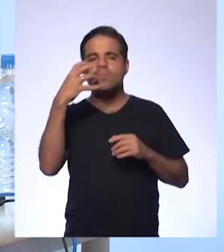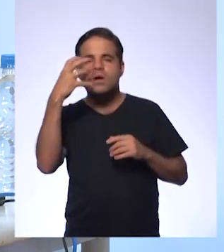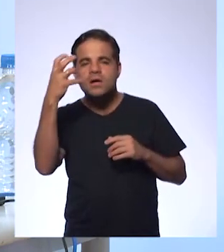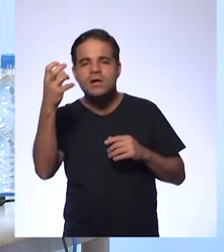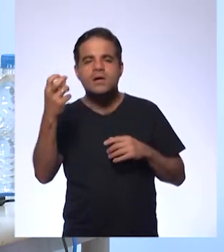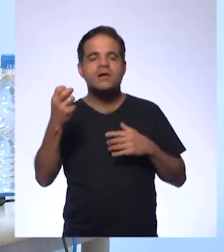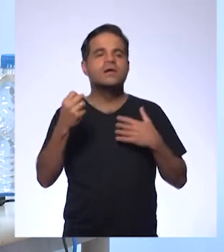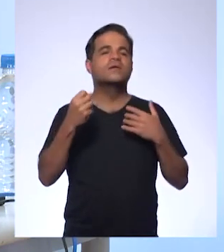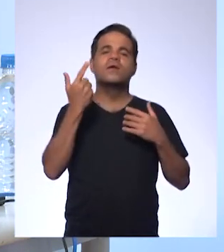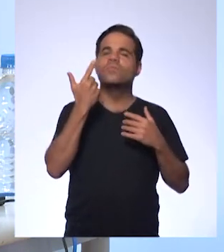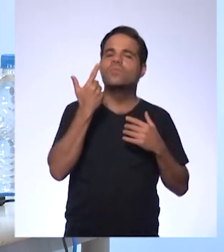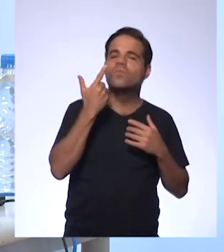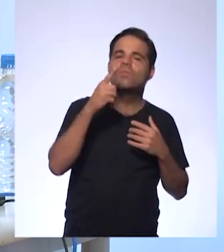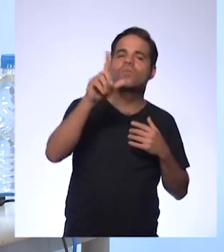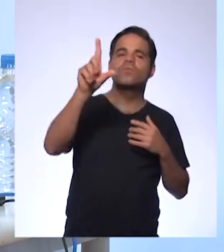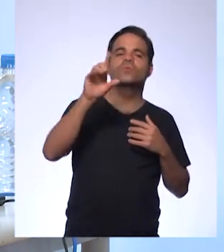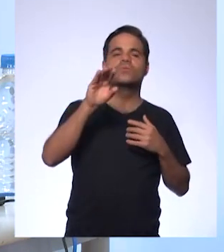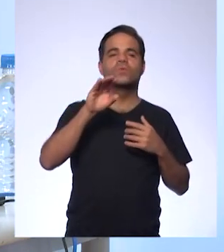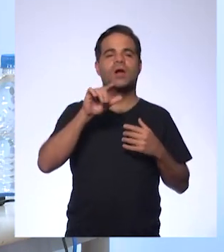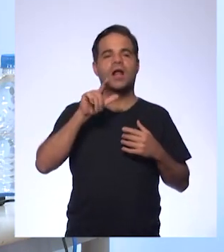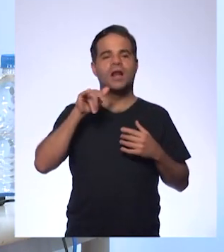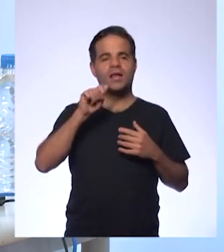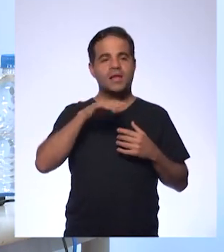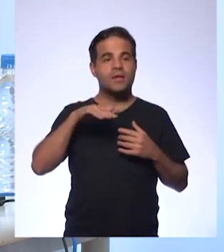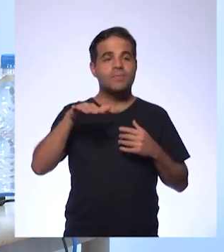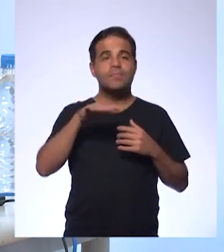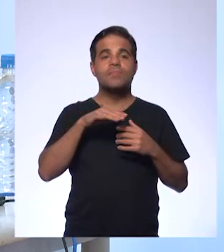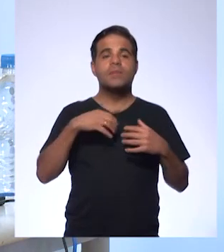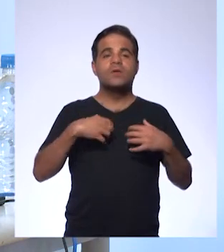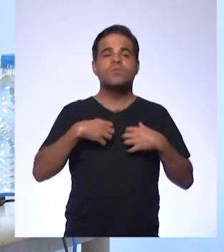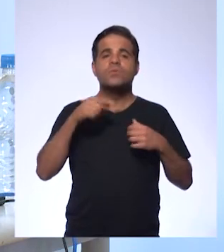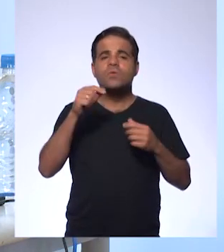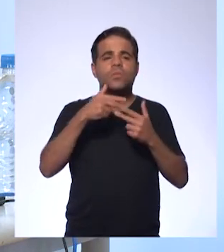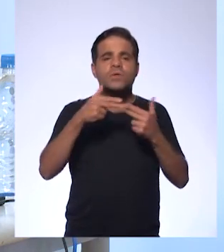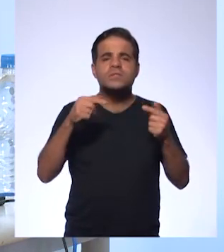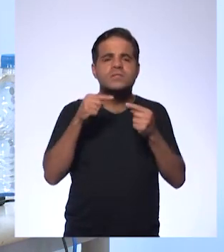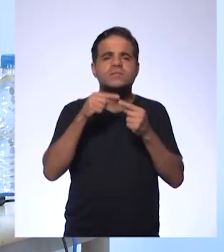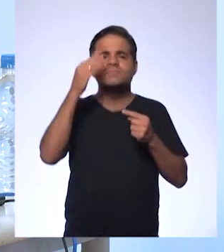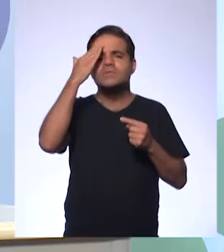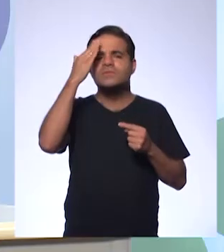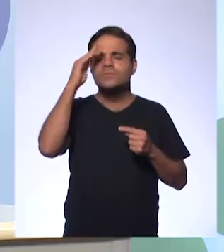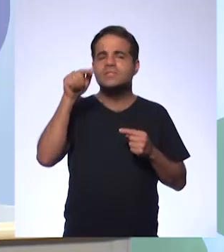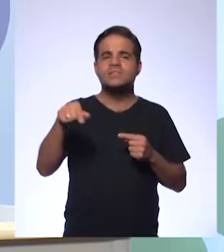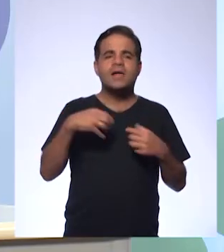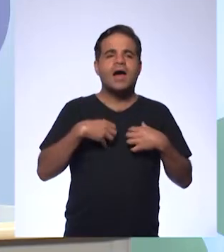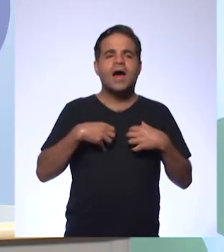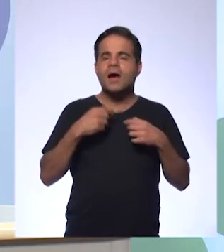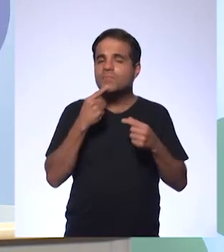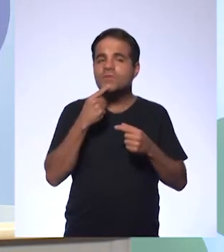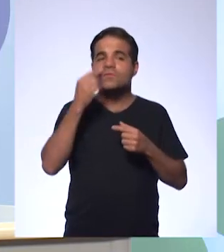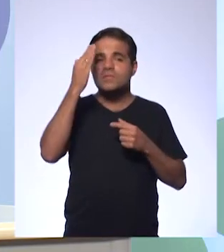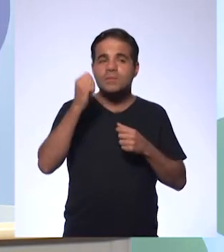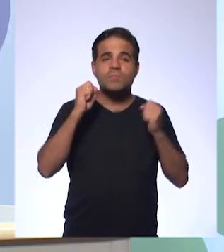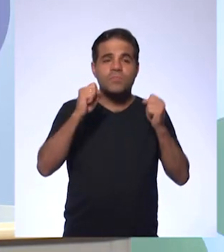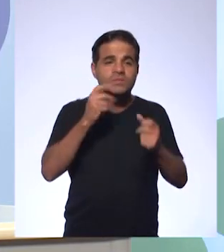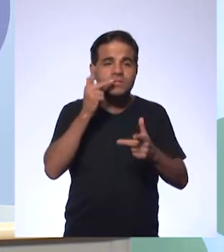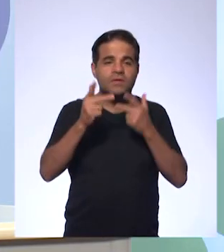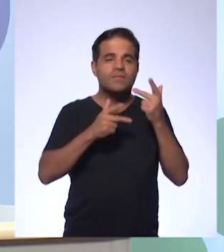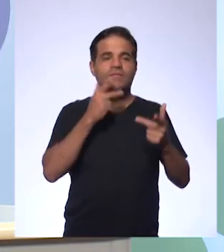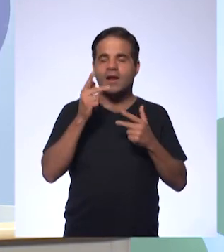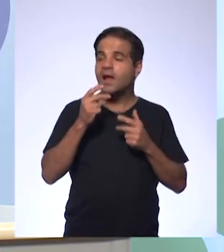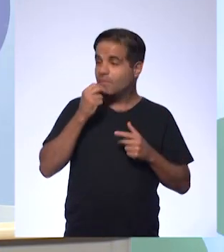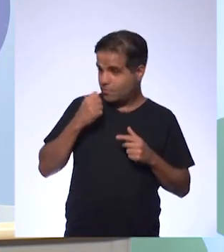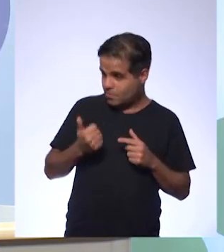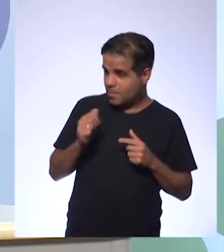não é, é outro clima, é o clima que tem a ver com aquilo que você sabe, aquilo que você veio aqui falar. Sim. Não é, professora? Sim. Tudo